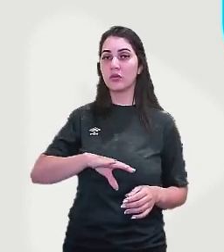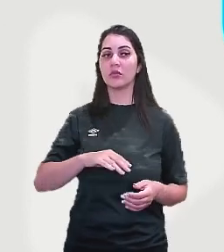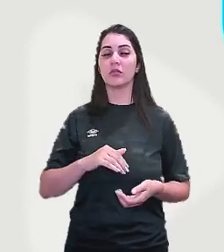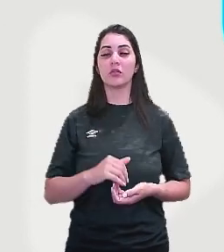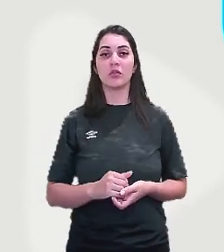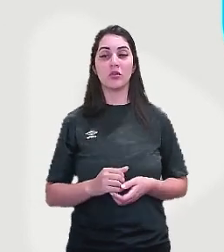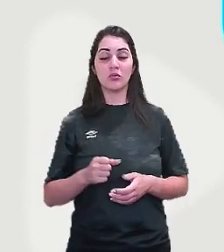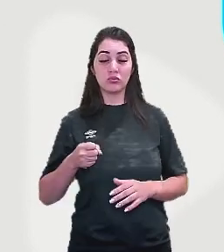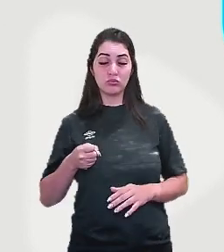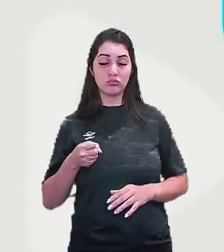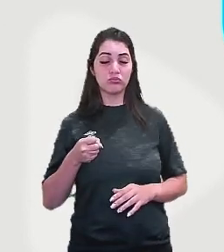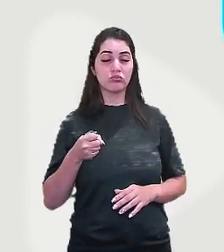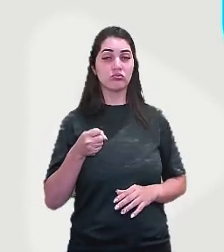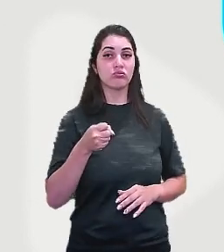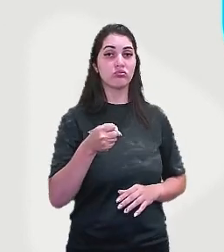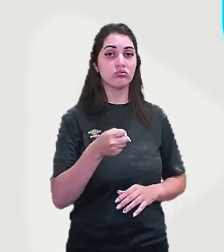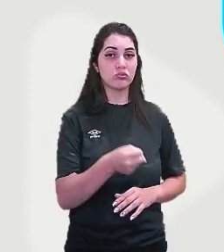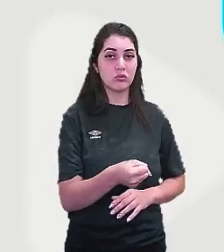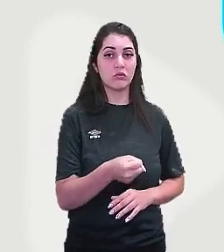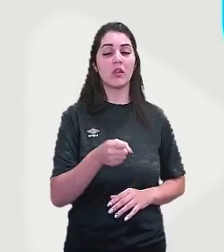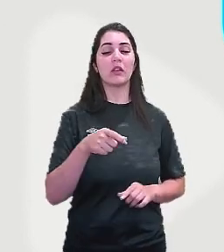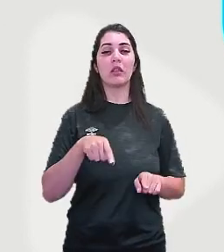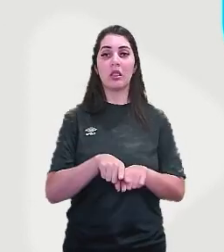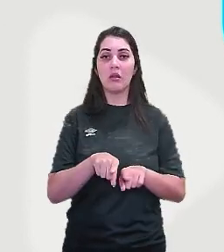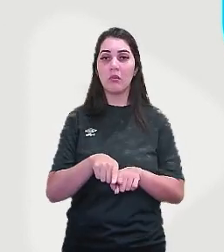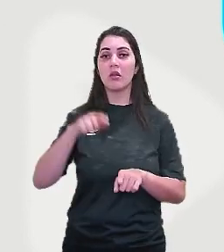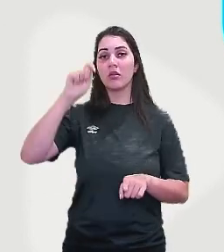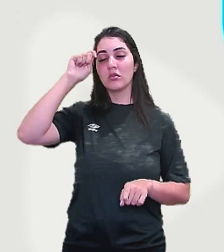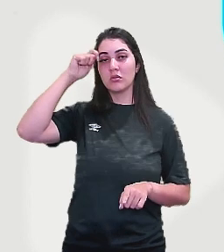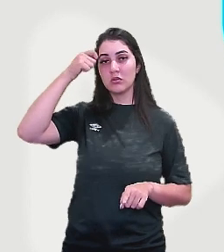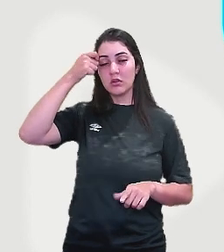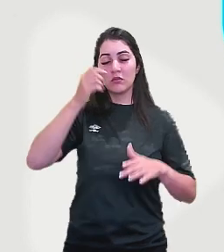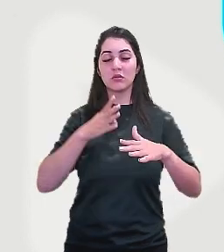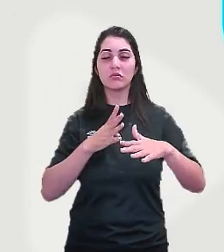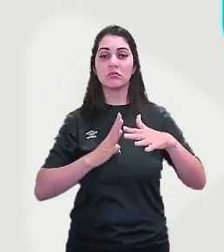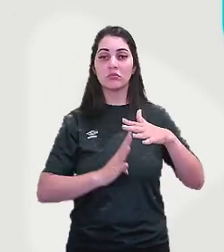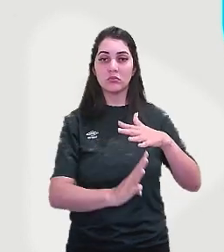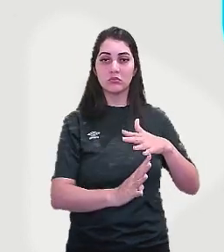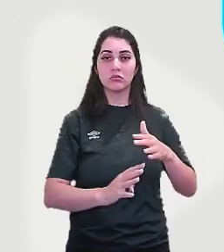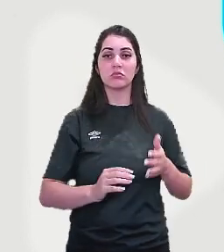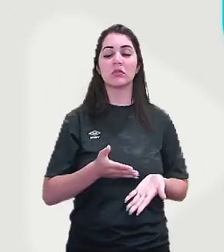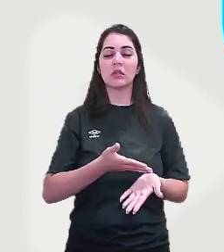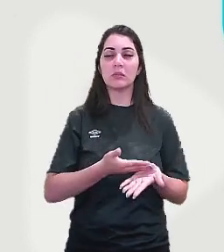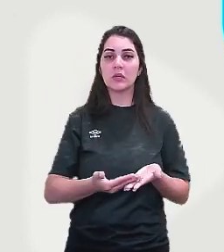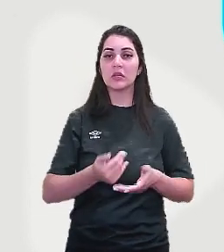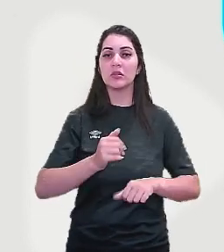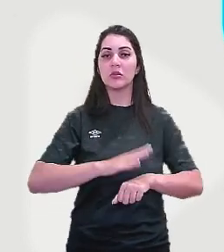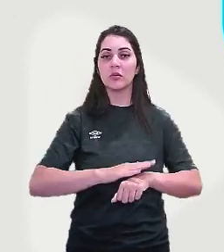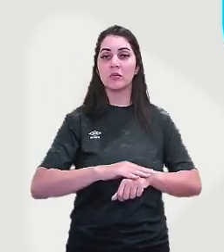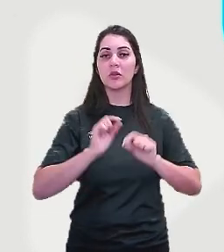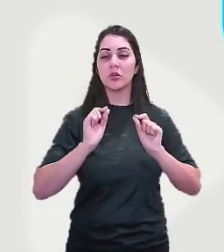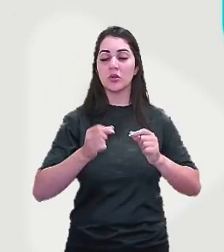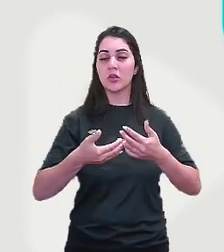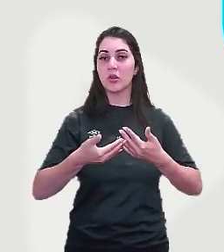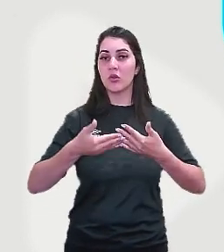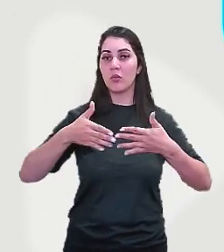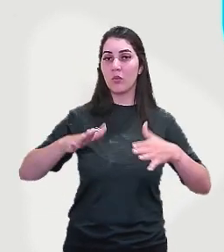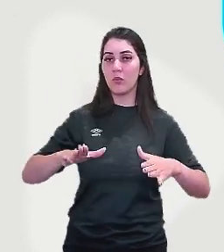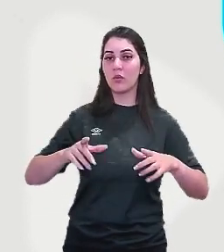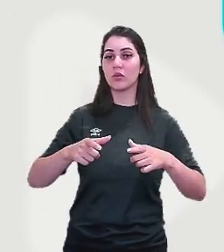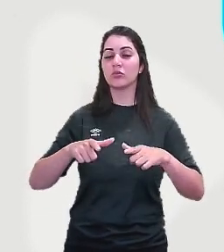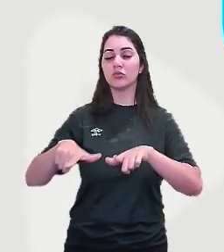os que vieram, que foram os africanos e os imigrantes, a partir do momento da abertura dos portos,